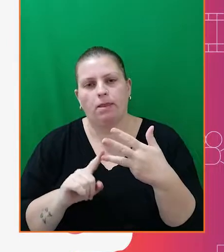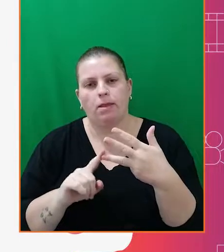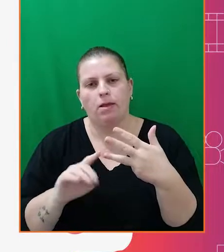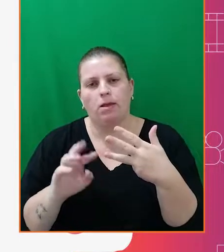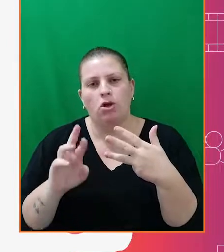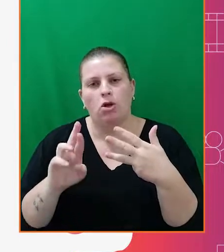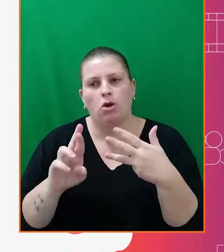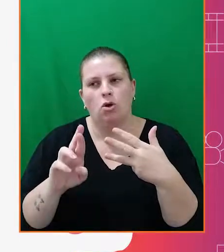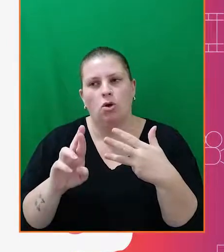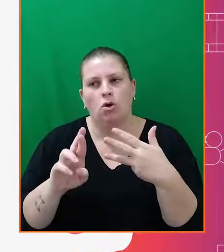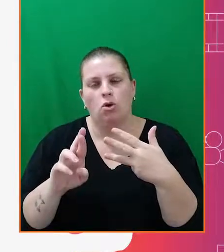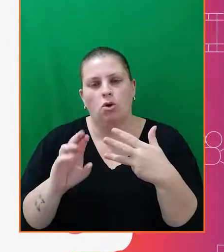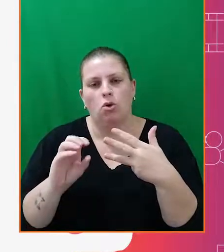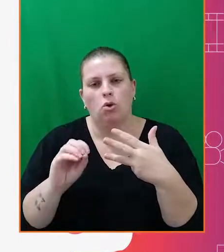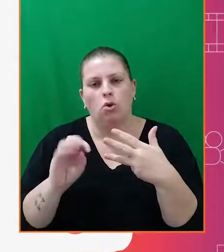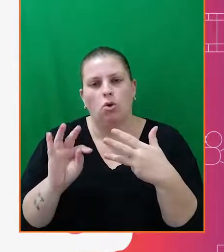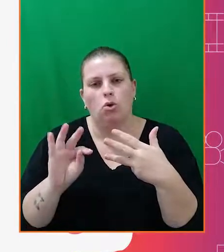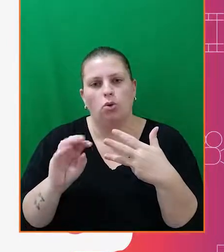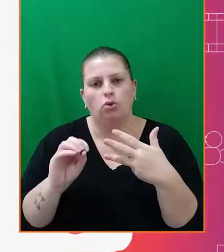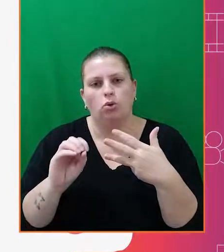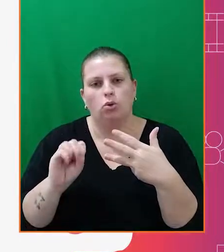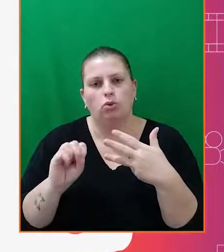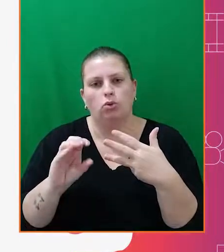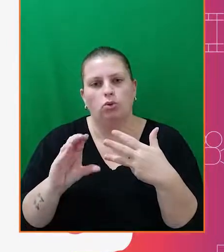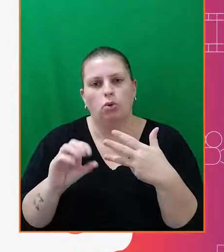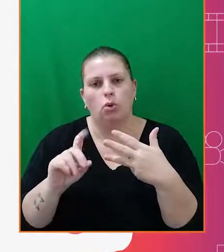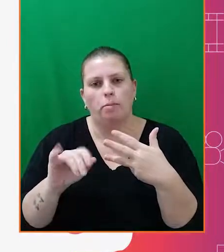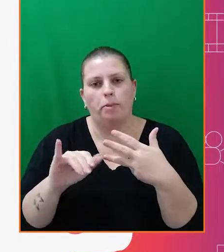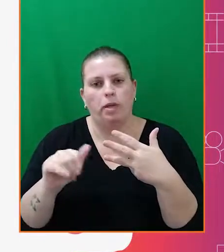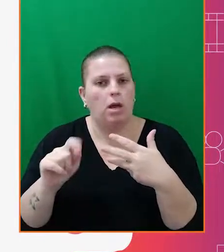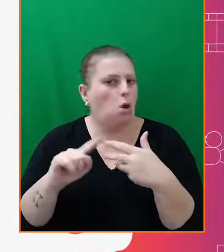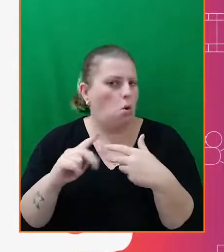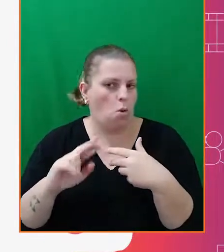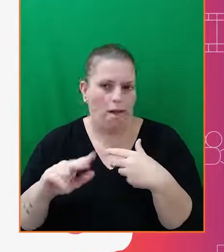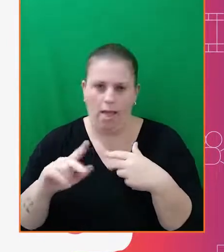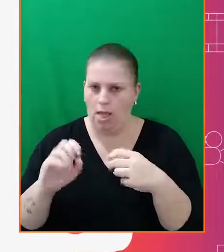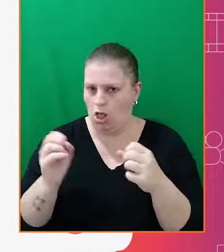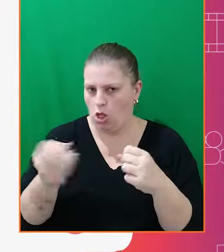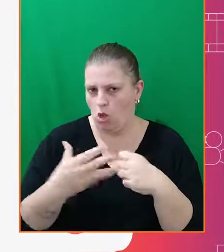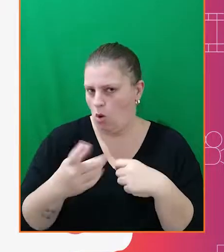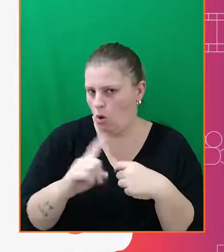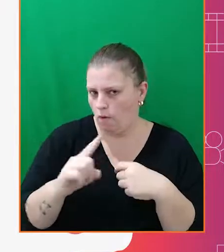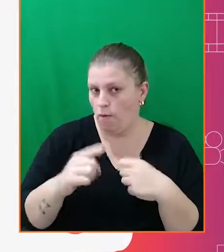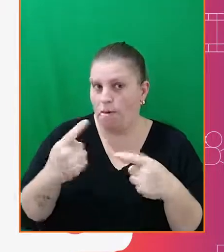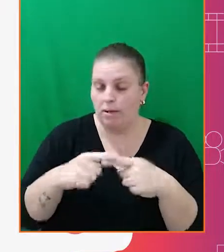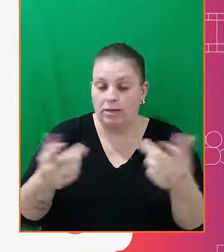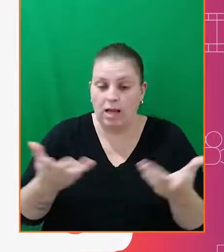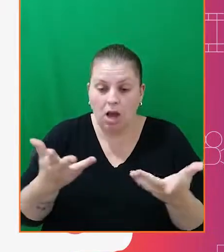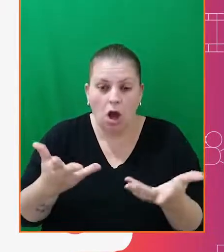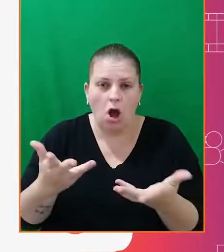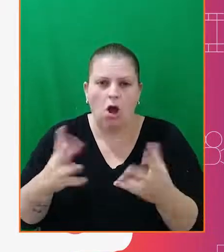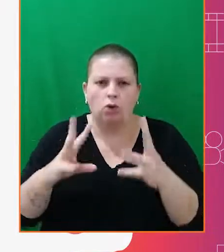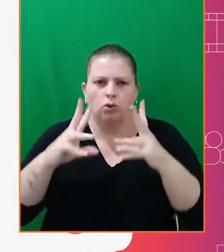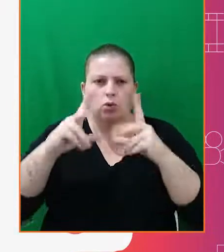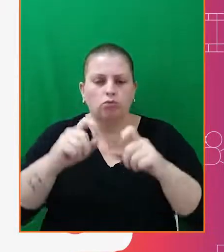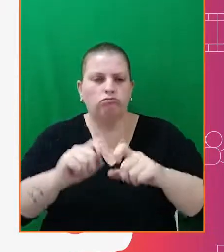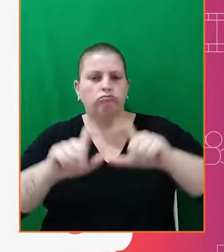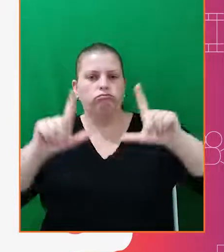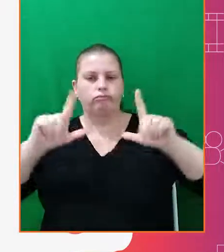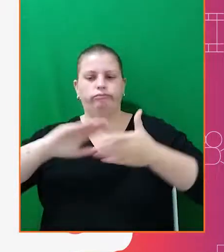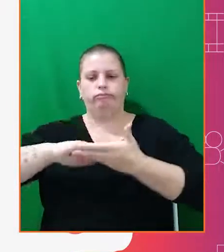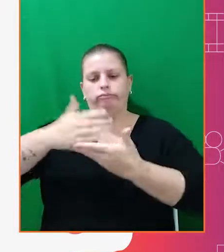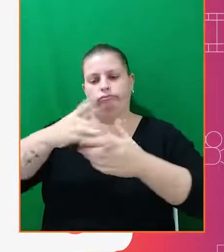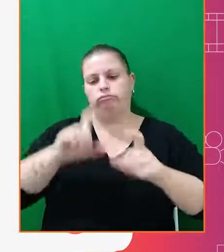falar sobre uma técnica que não é nova e que agora, com o advento do mundo digital facilitado a